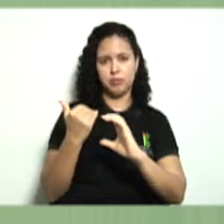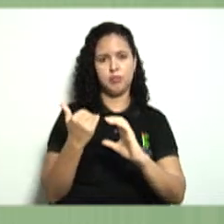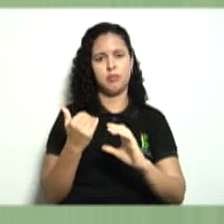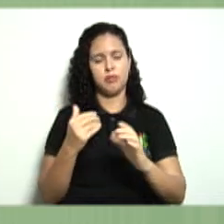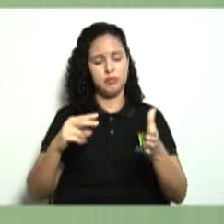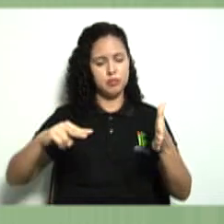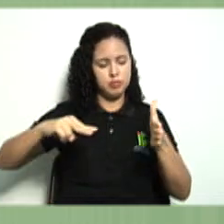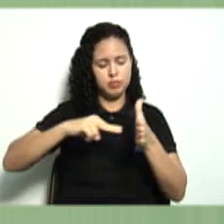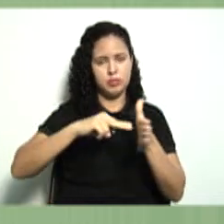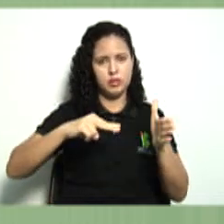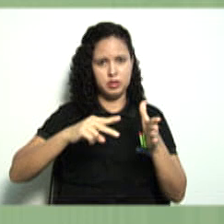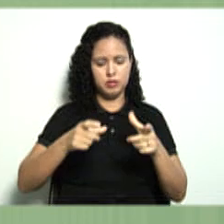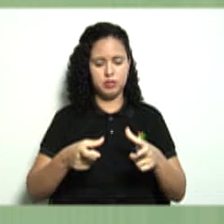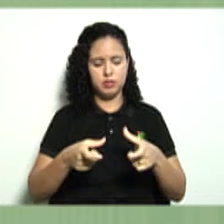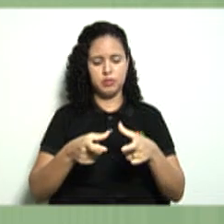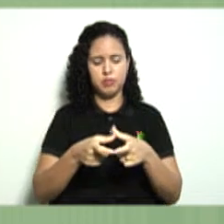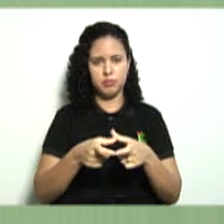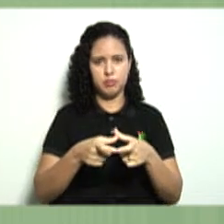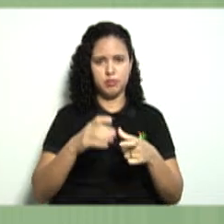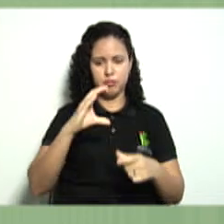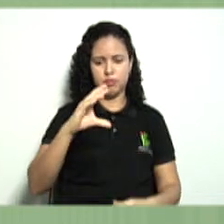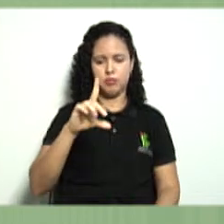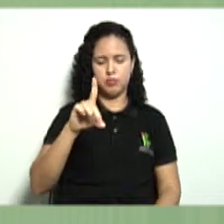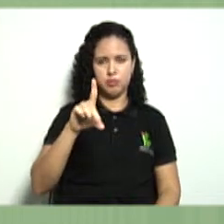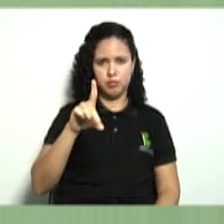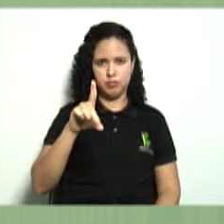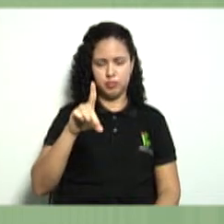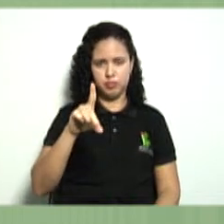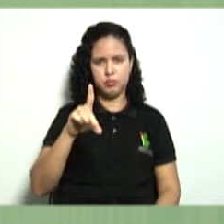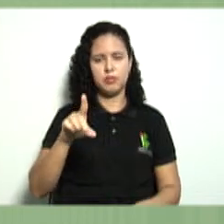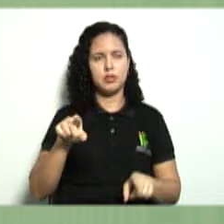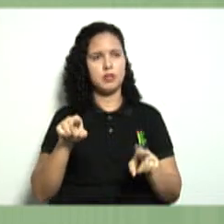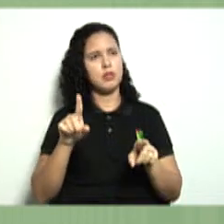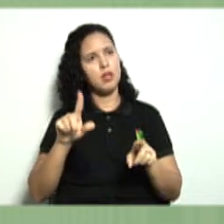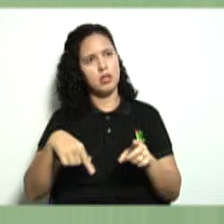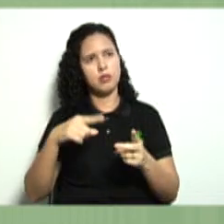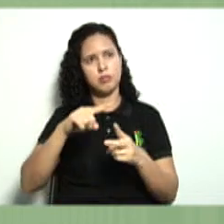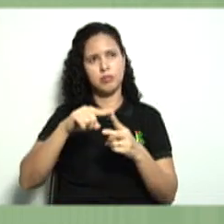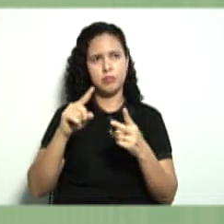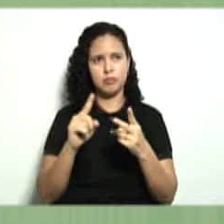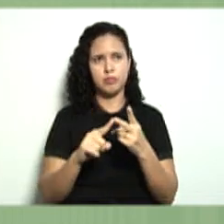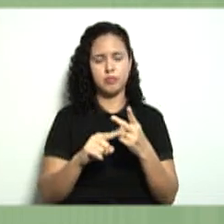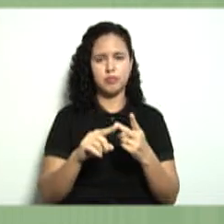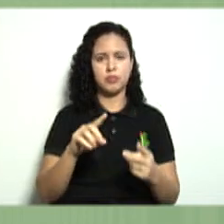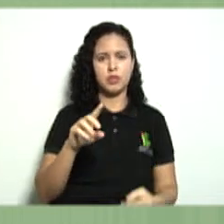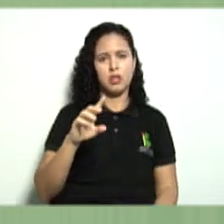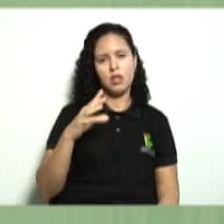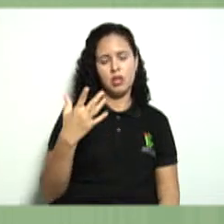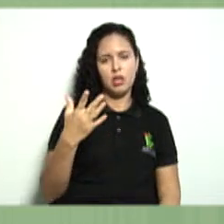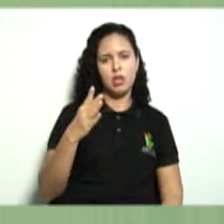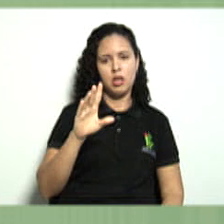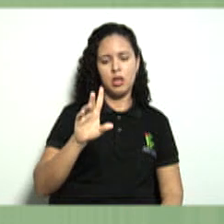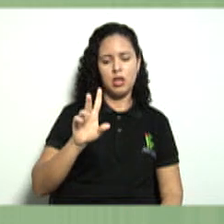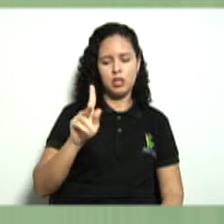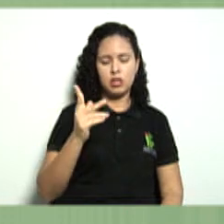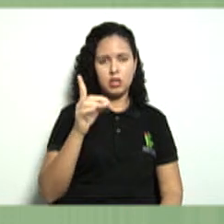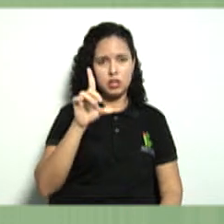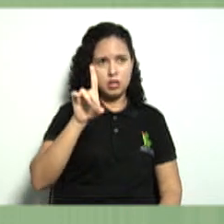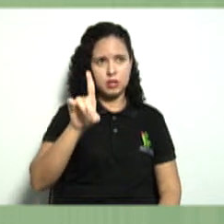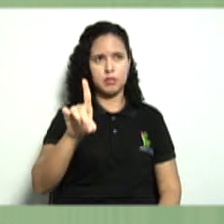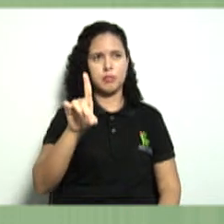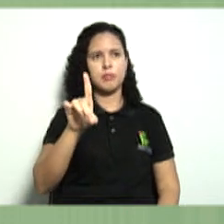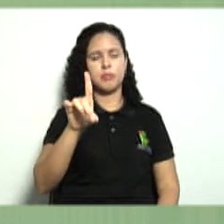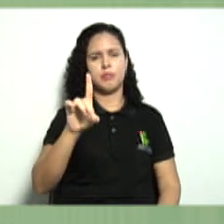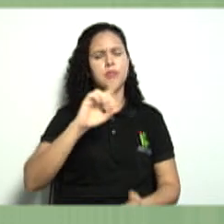o disco externo, são periféricos de entrada e saída. Esses tipos de periféricos aí